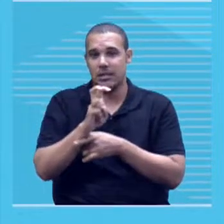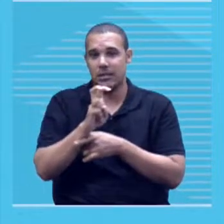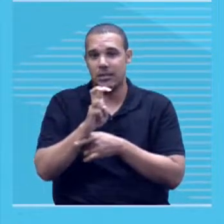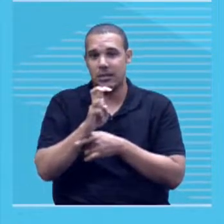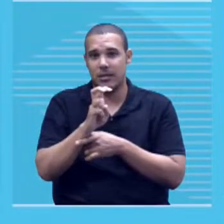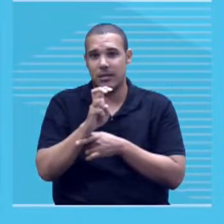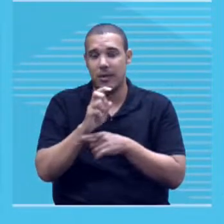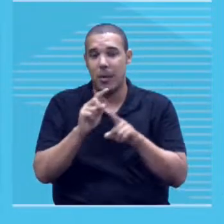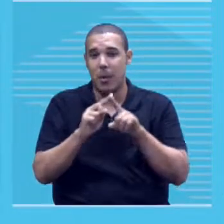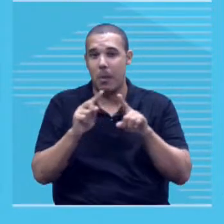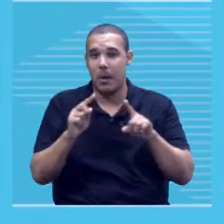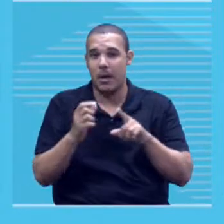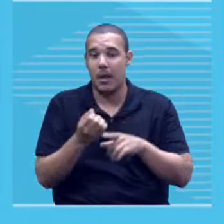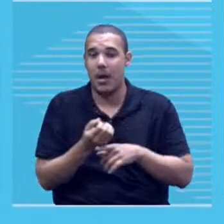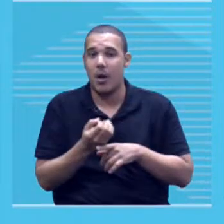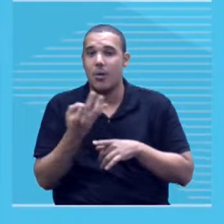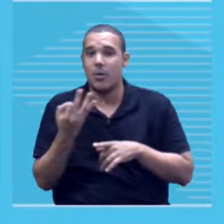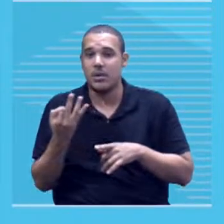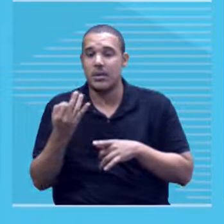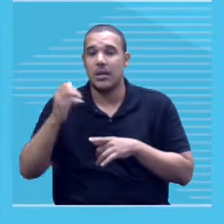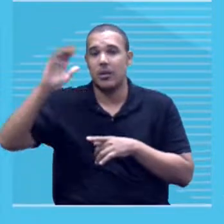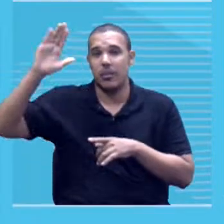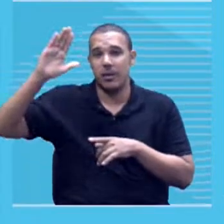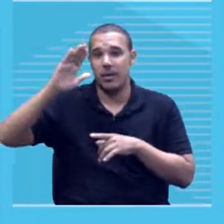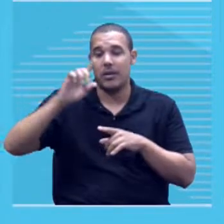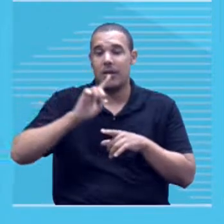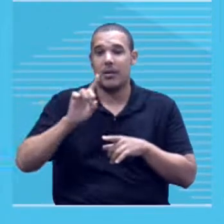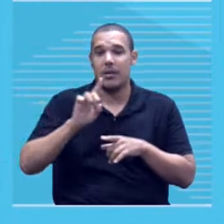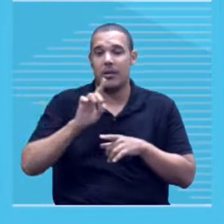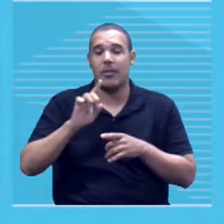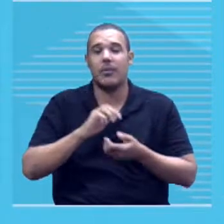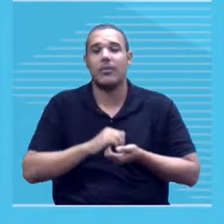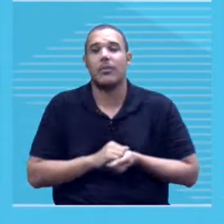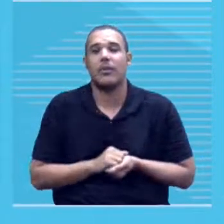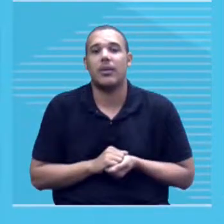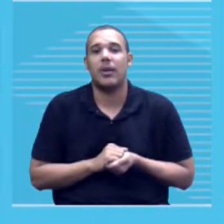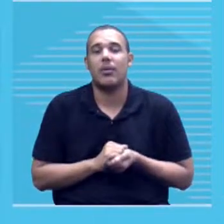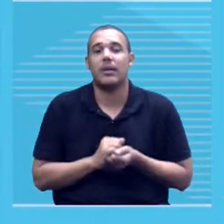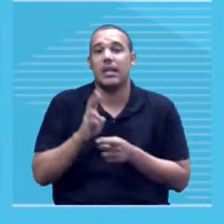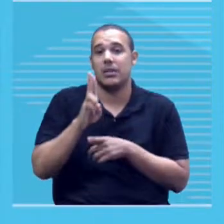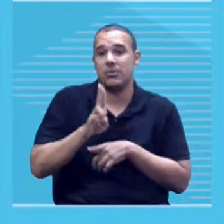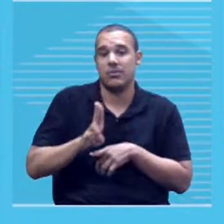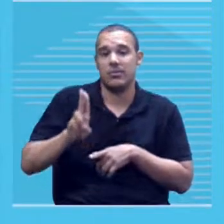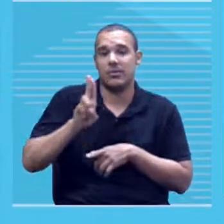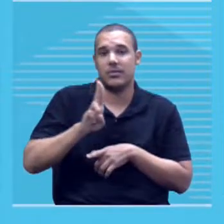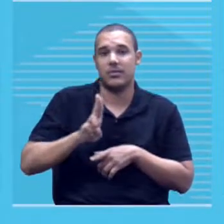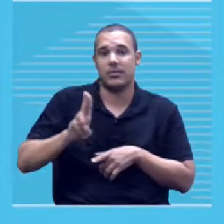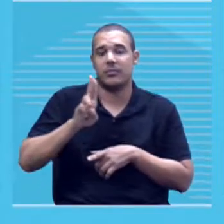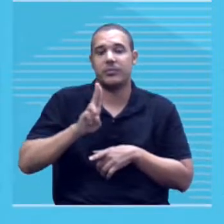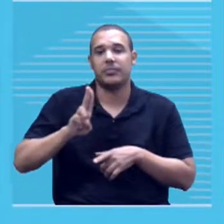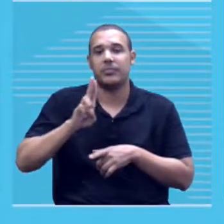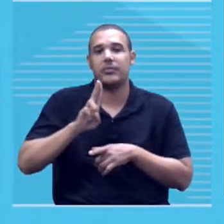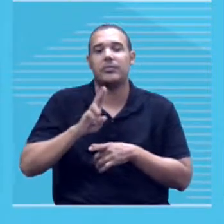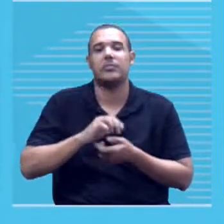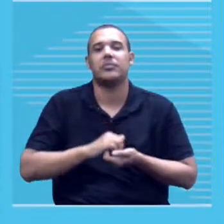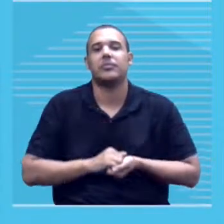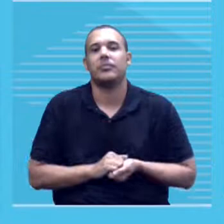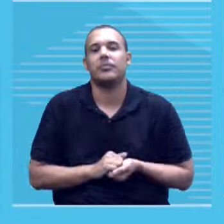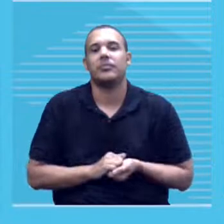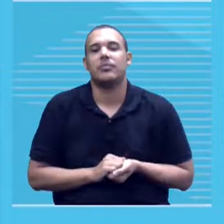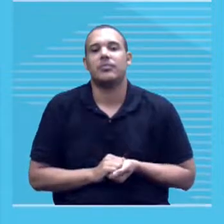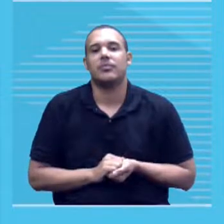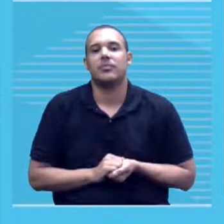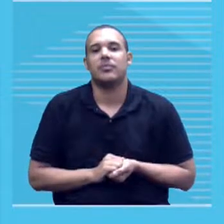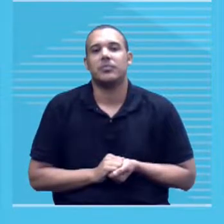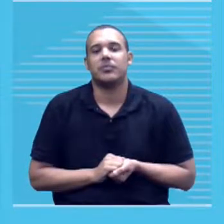é a quantidade produtora do painel, é a quantidade que o painel consome, tá bom? O painel consome 145 watts para